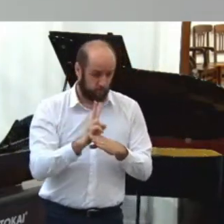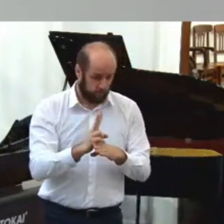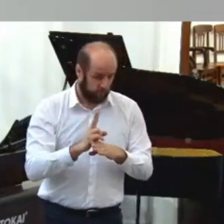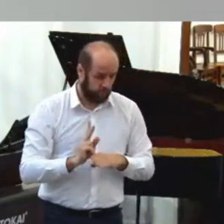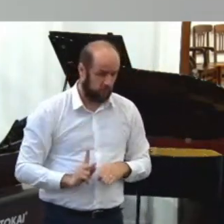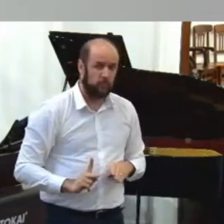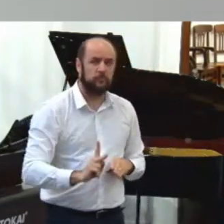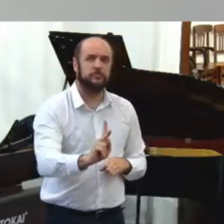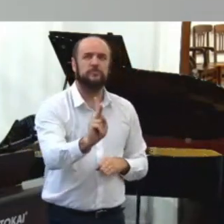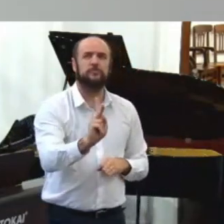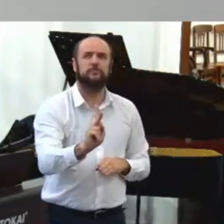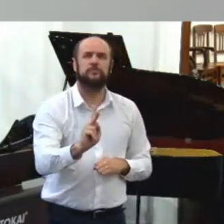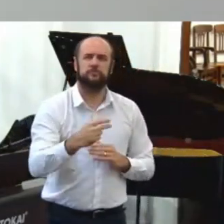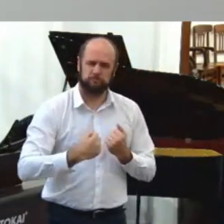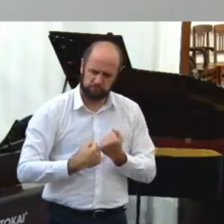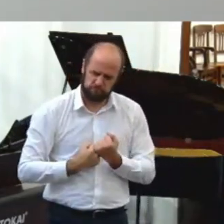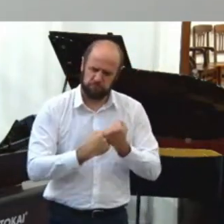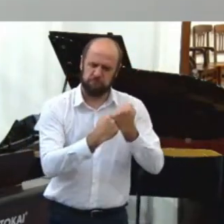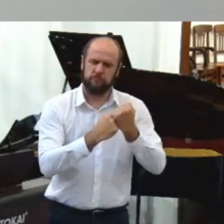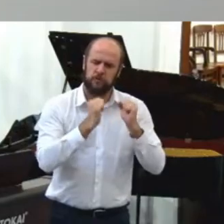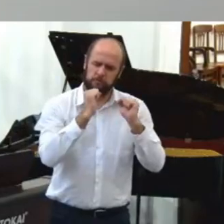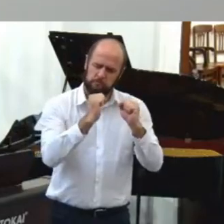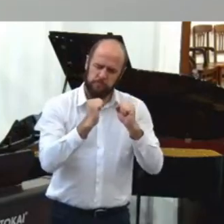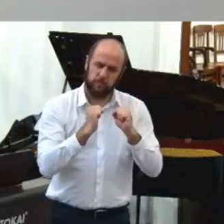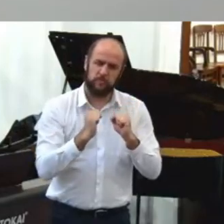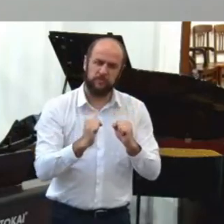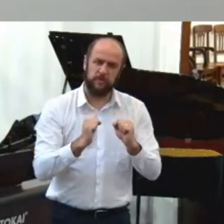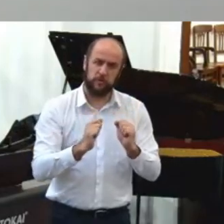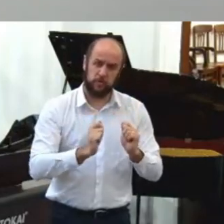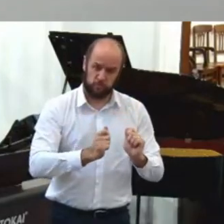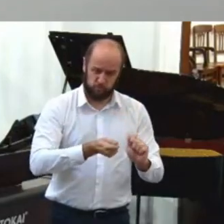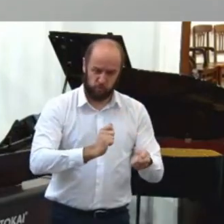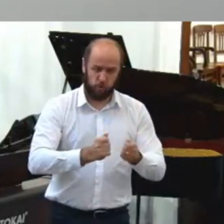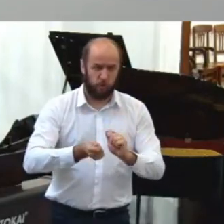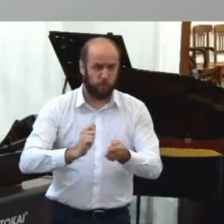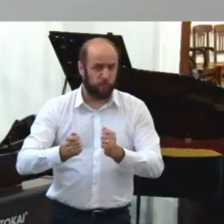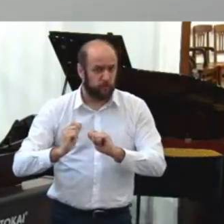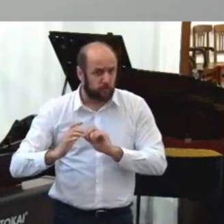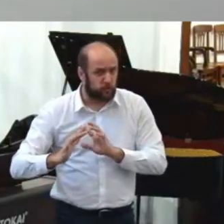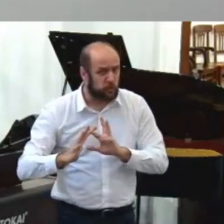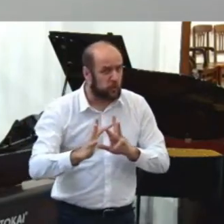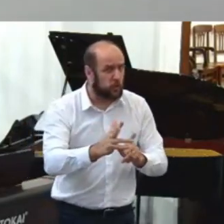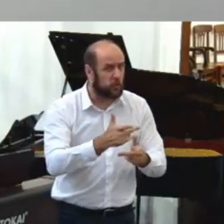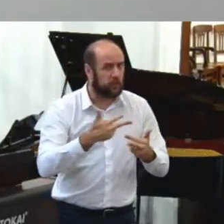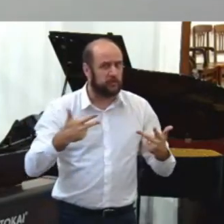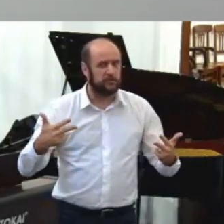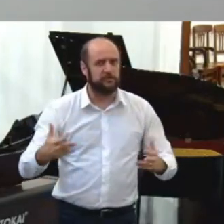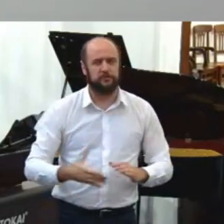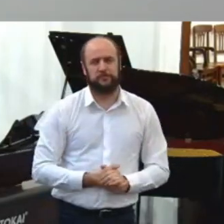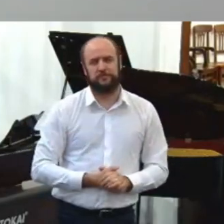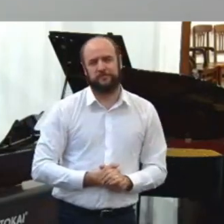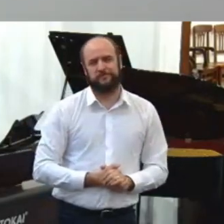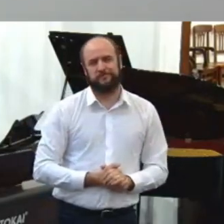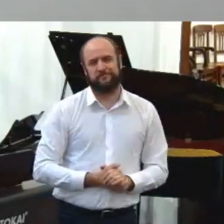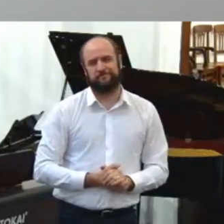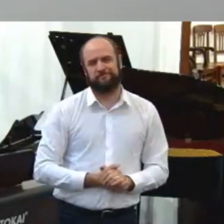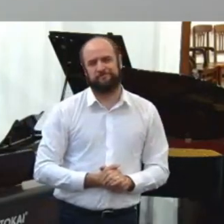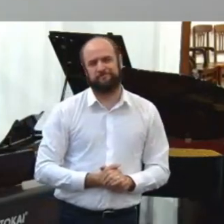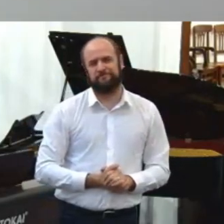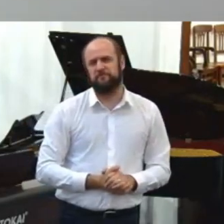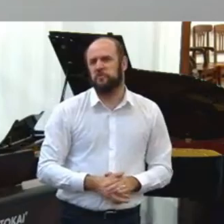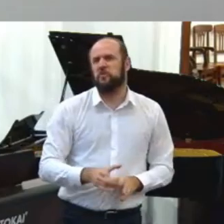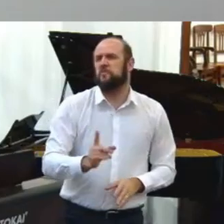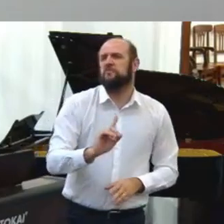preservação, concursão e o governo de todas as coisas. Essa é uma passagem não